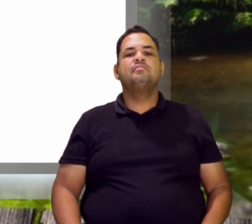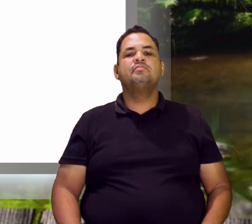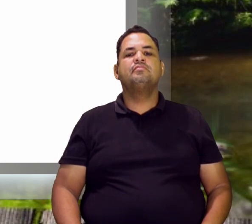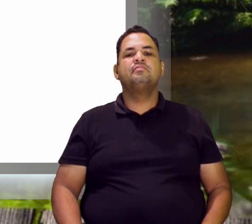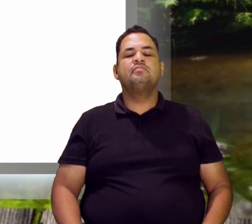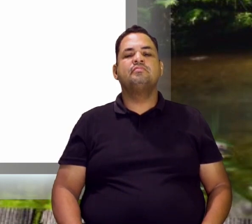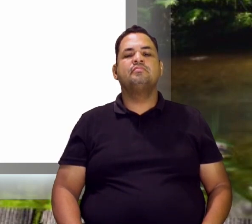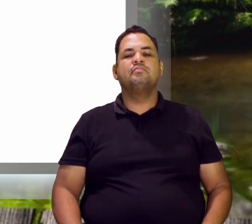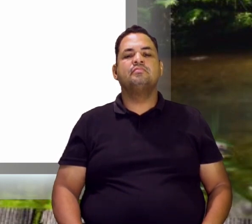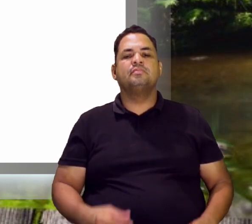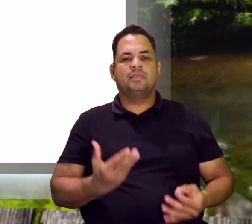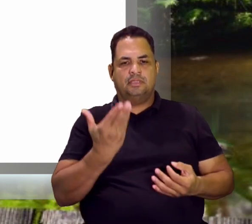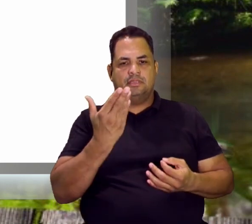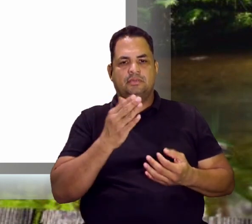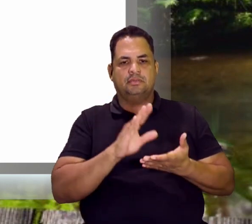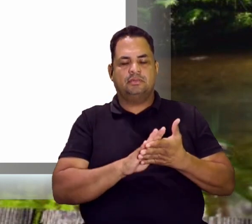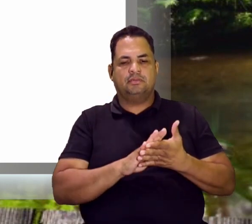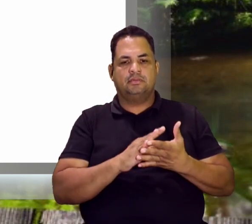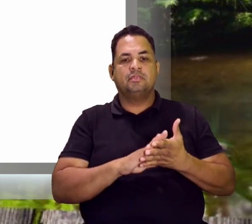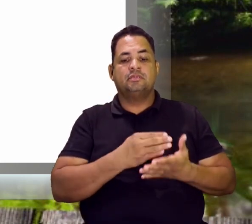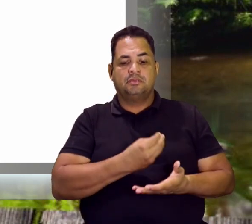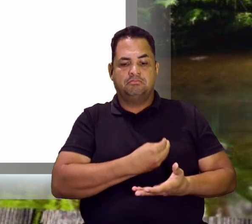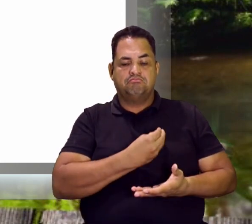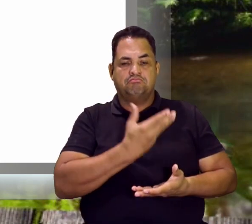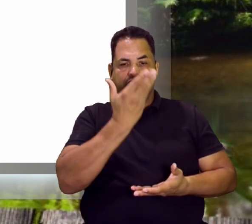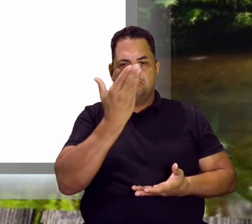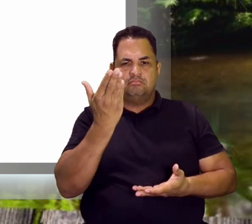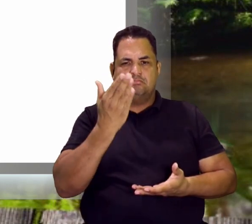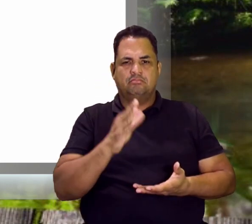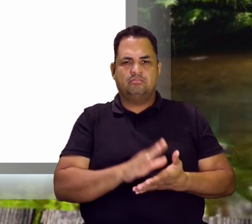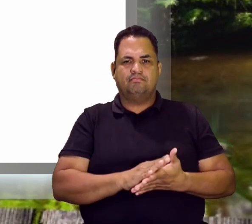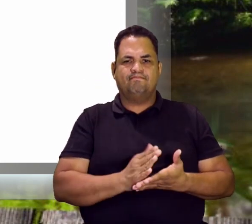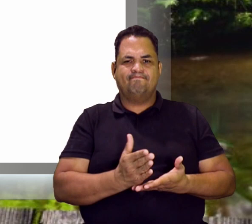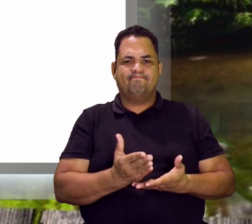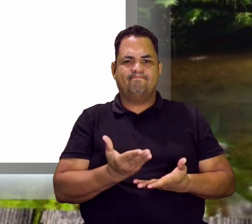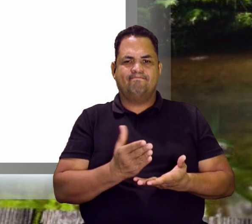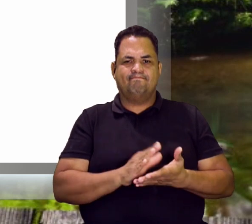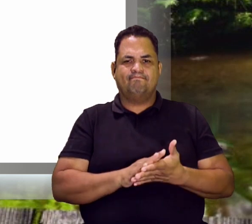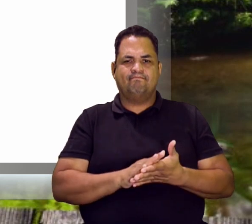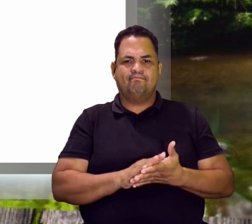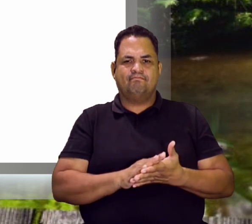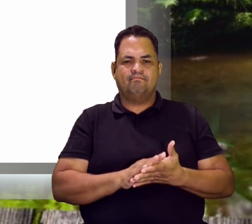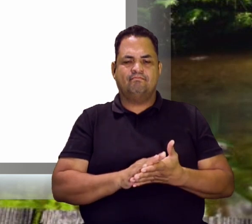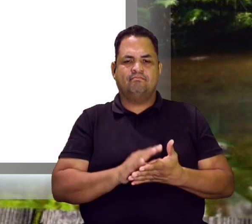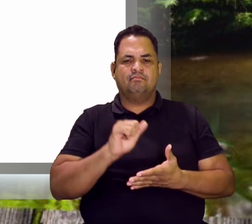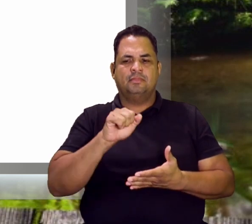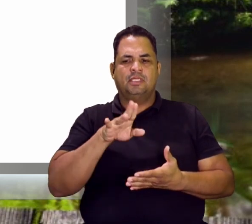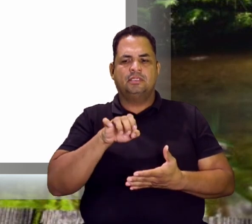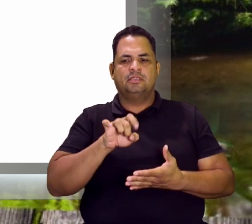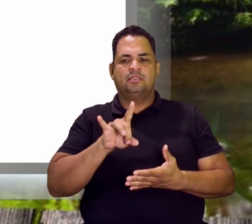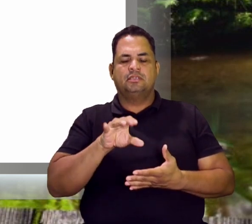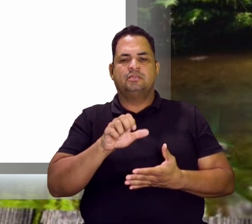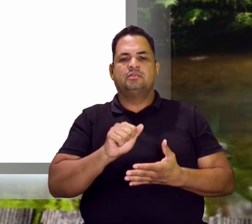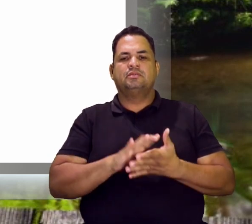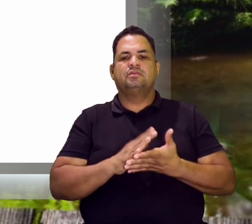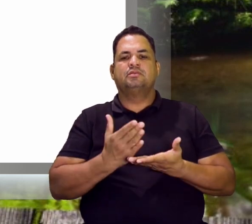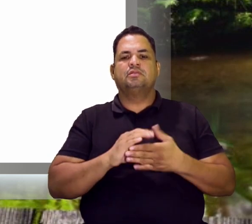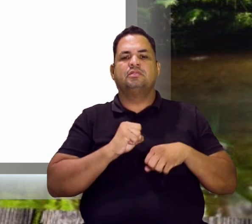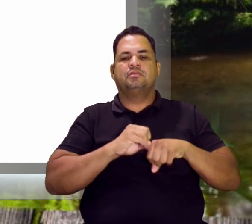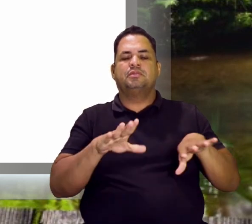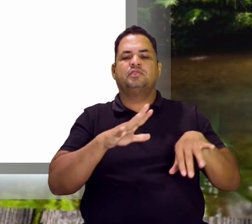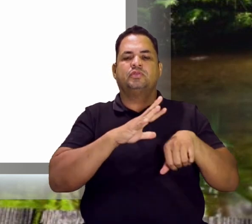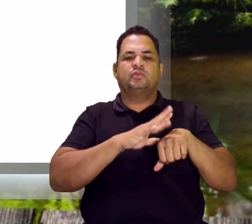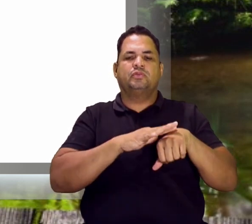Esses organismos, esses seres, né? Vou chamar de agentes infecciosos, tá bom?